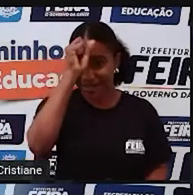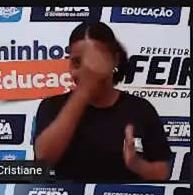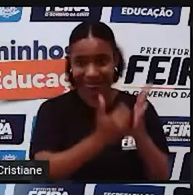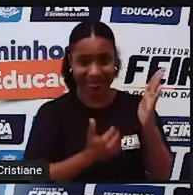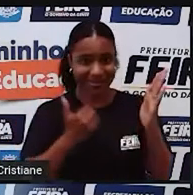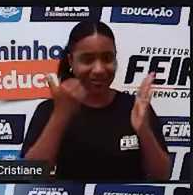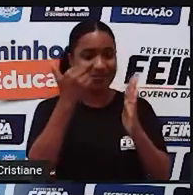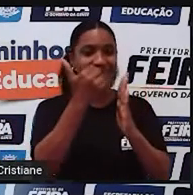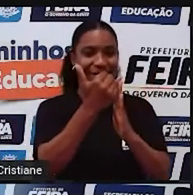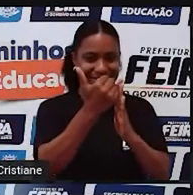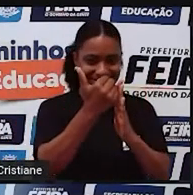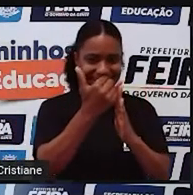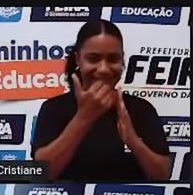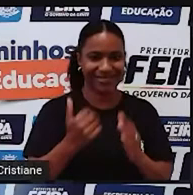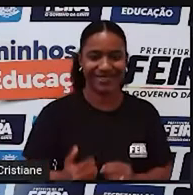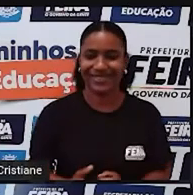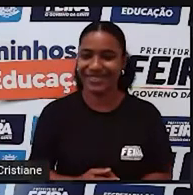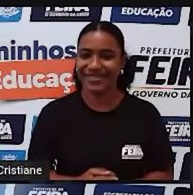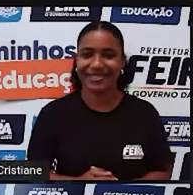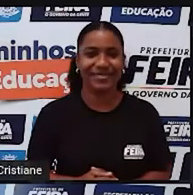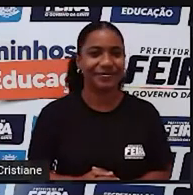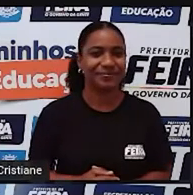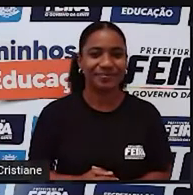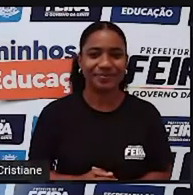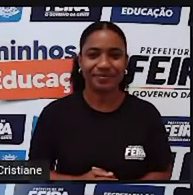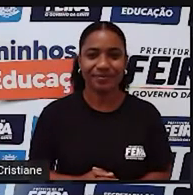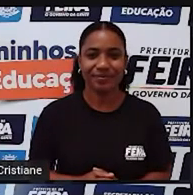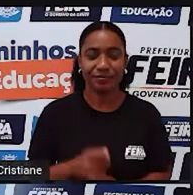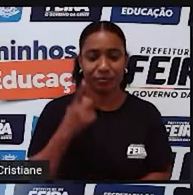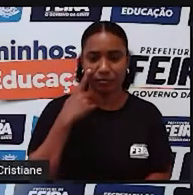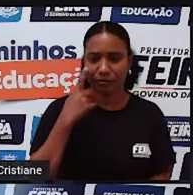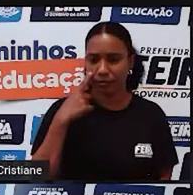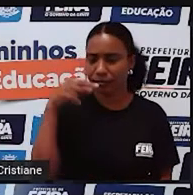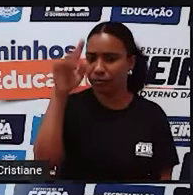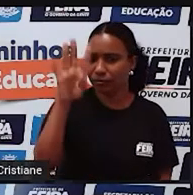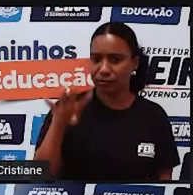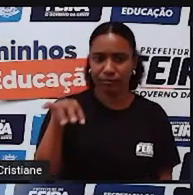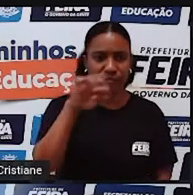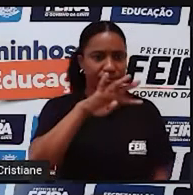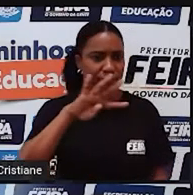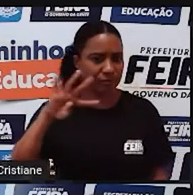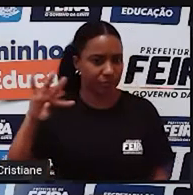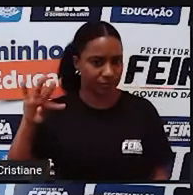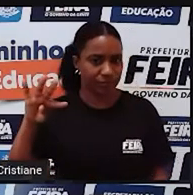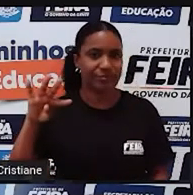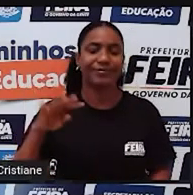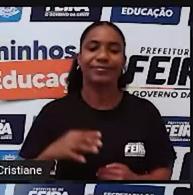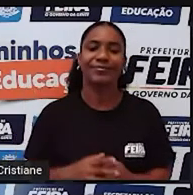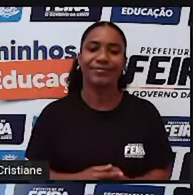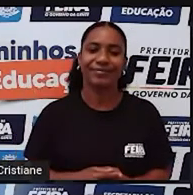sobre o tema de nossa aula de hoje. Vejam essa tabela. These people greet